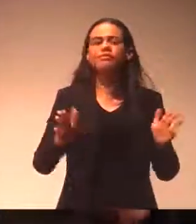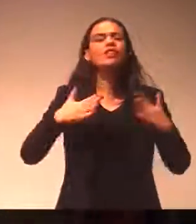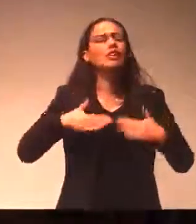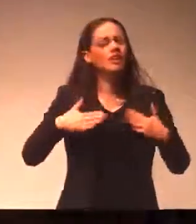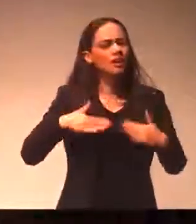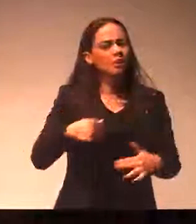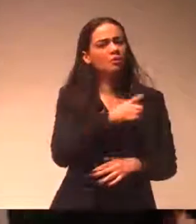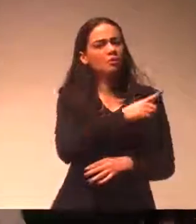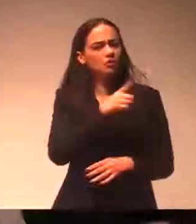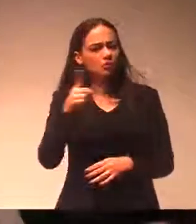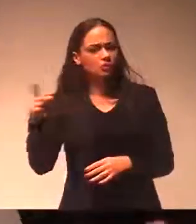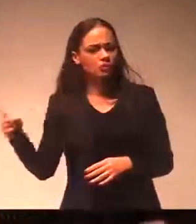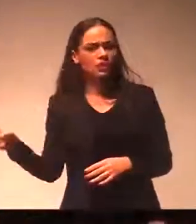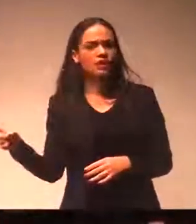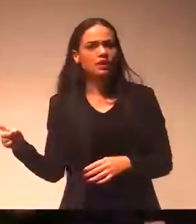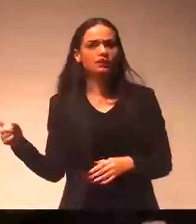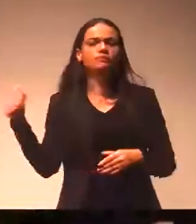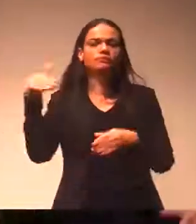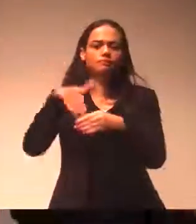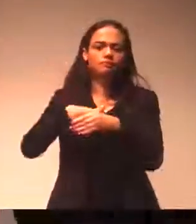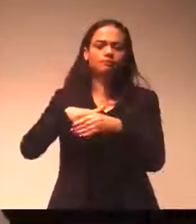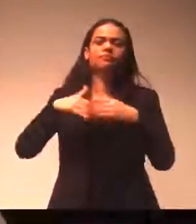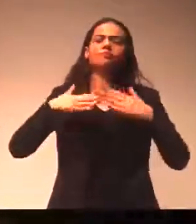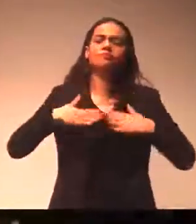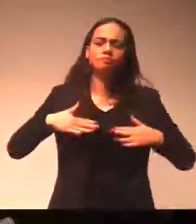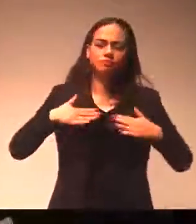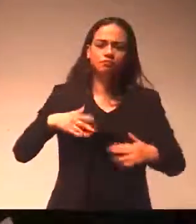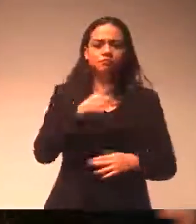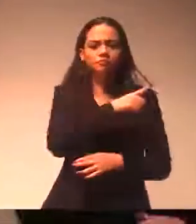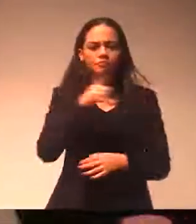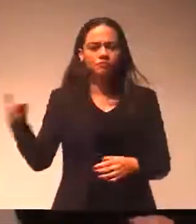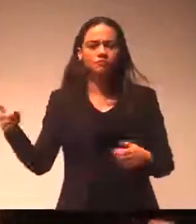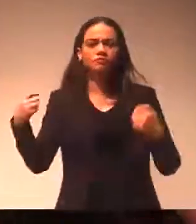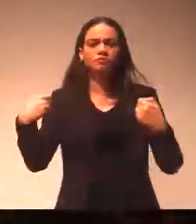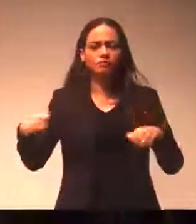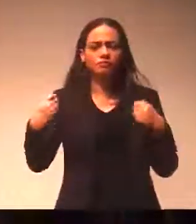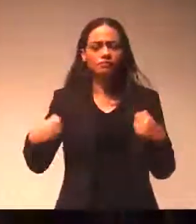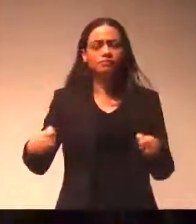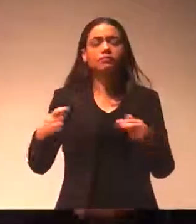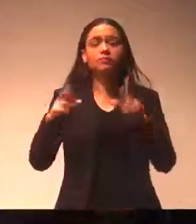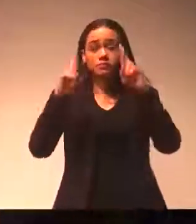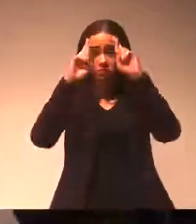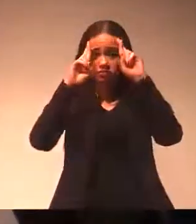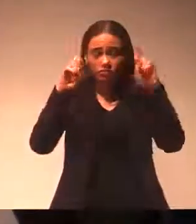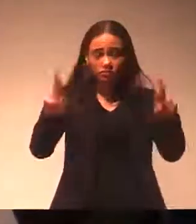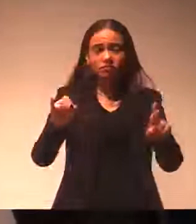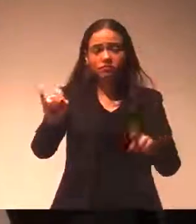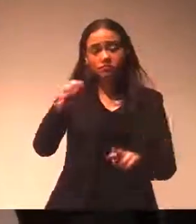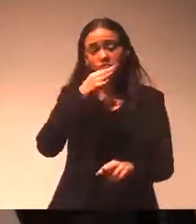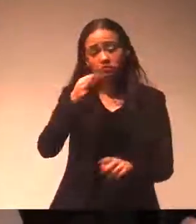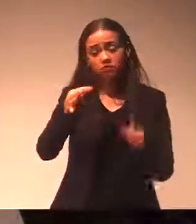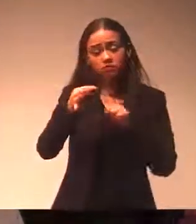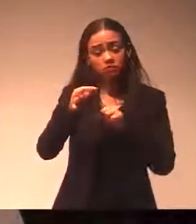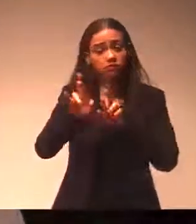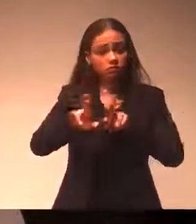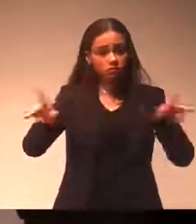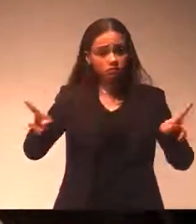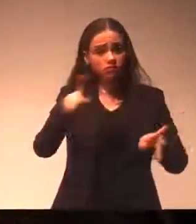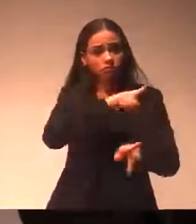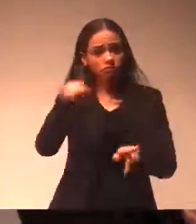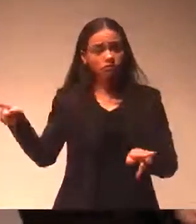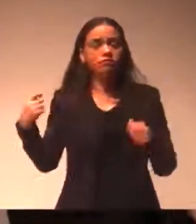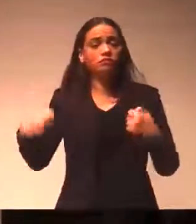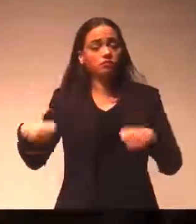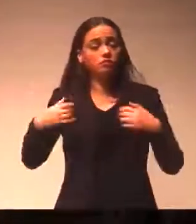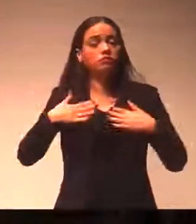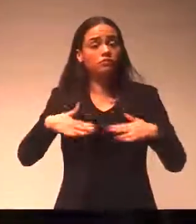pensar o que está acontecendo com o nosso país, vamos ter um respeito com as posições contrárias, mas, acima de tudo, não vamos pensar que eleição